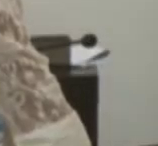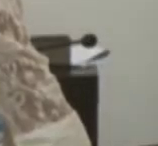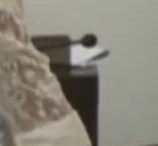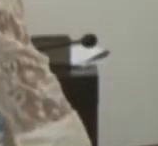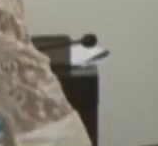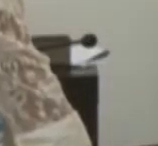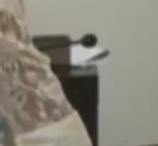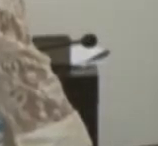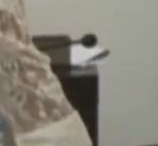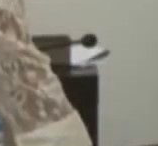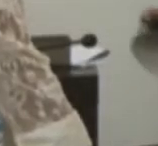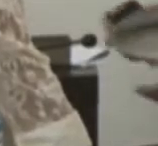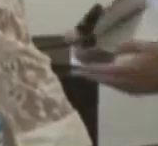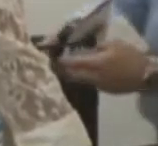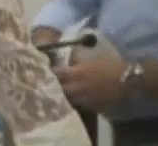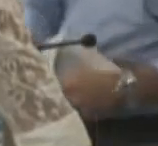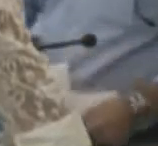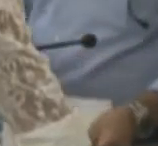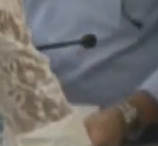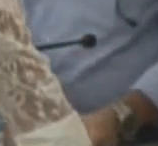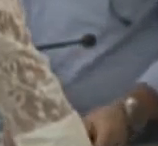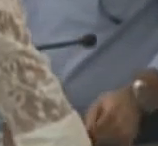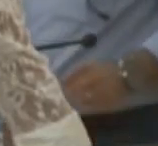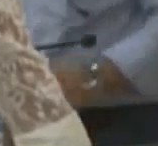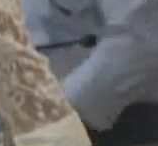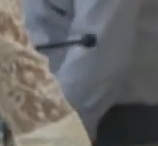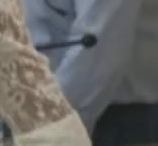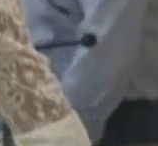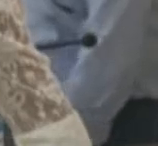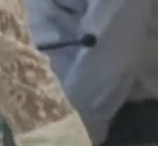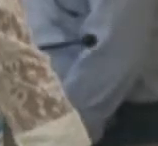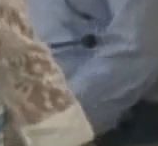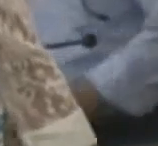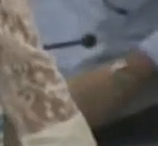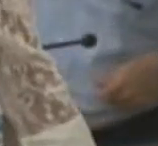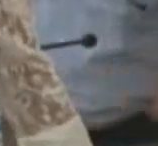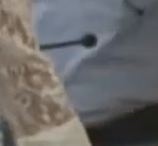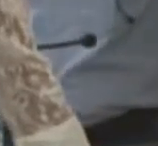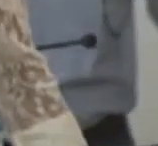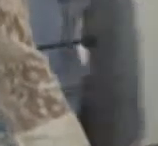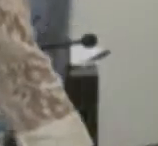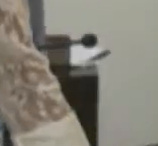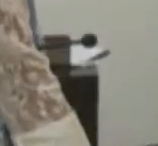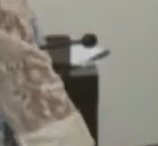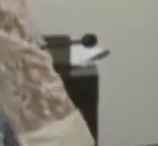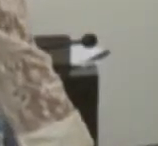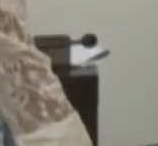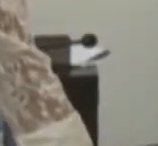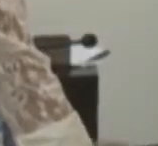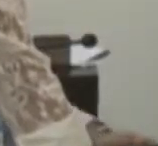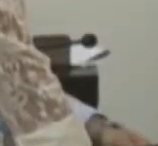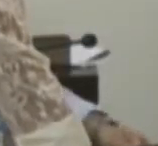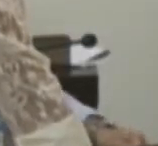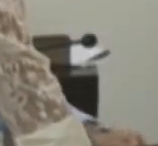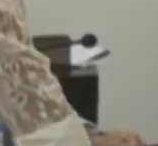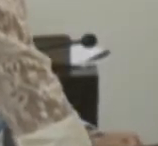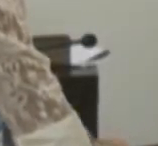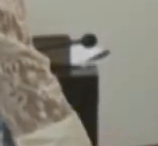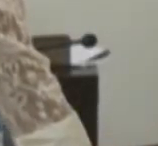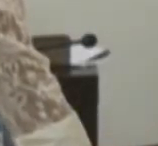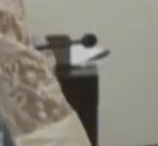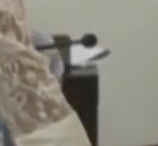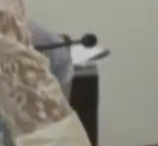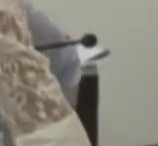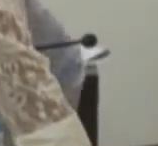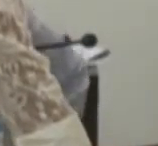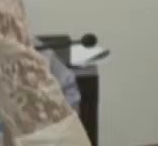que conheci no Guarujá no começo do ano, para que pudesse realizarmos em Limeira. Convido a todos para que participem do Roda São